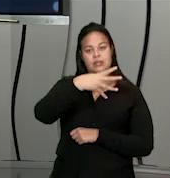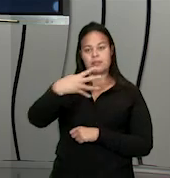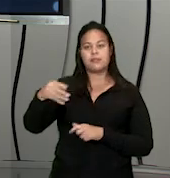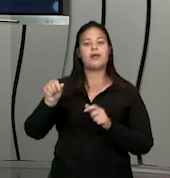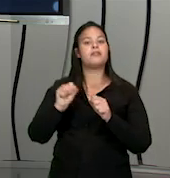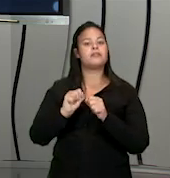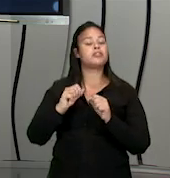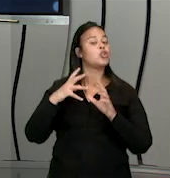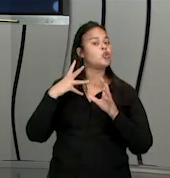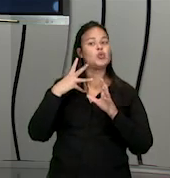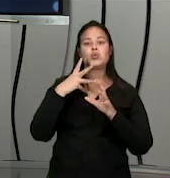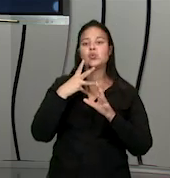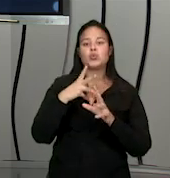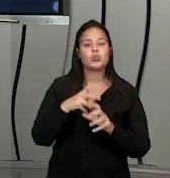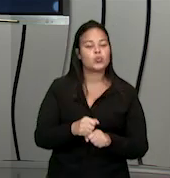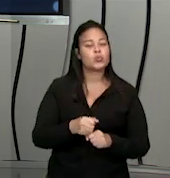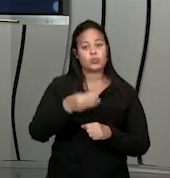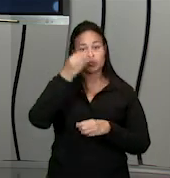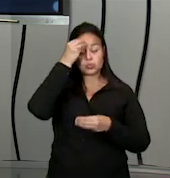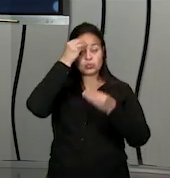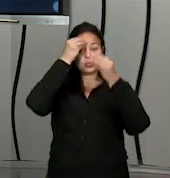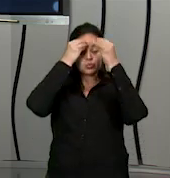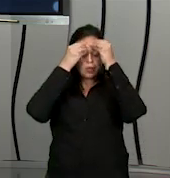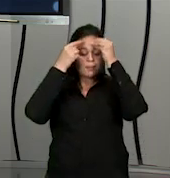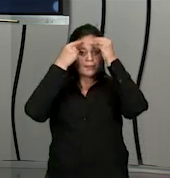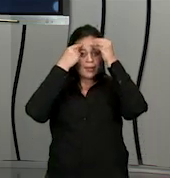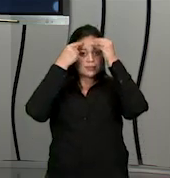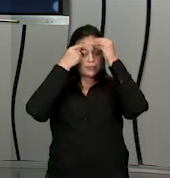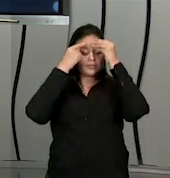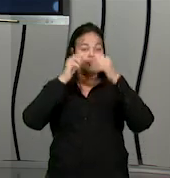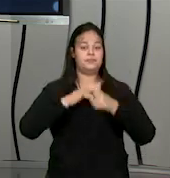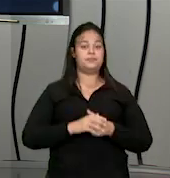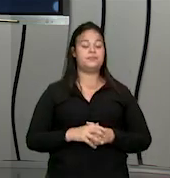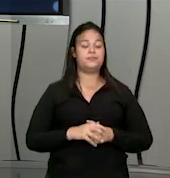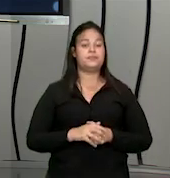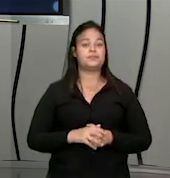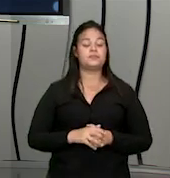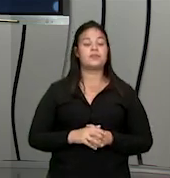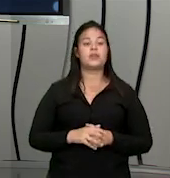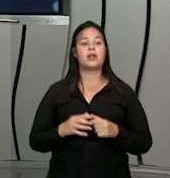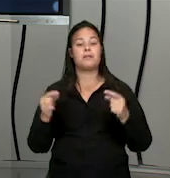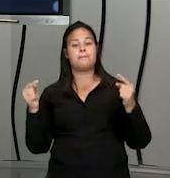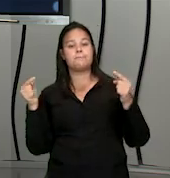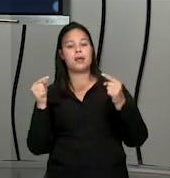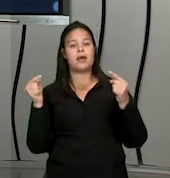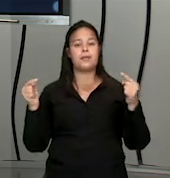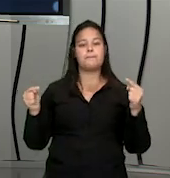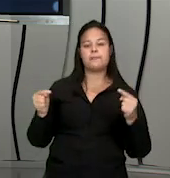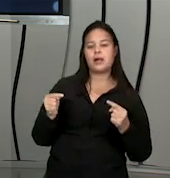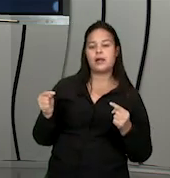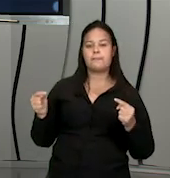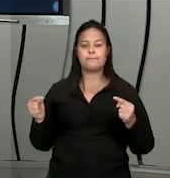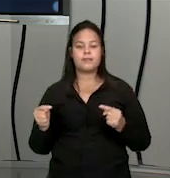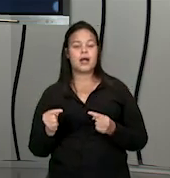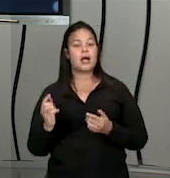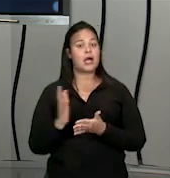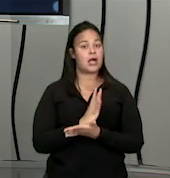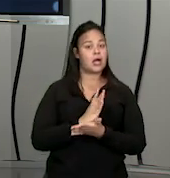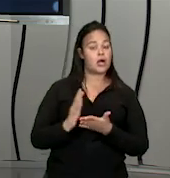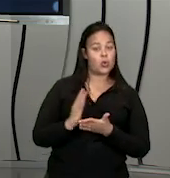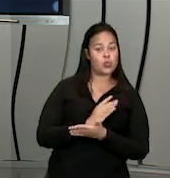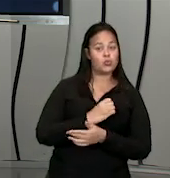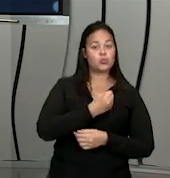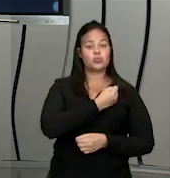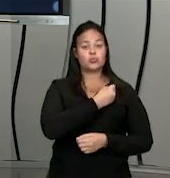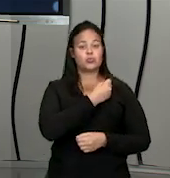gente faz tudo praticamente de cabeça. O que eu vou fazer agora? Eu vou ligar os pontos, eu vou ligar só alguns aqui, o número aqui eu